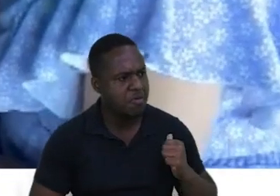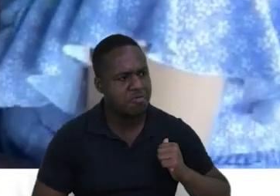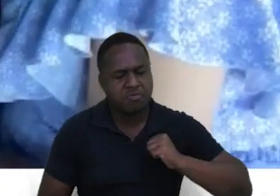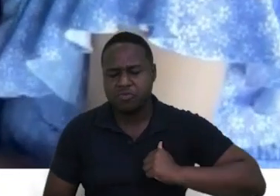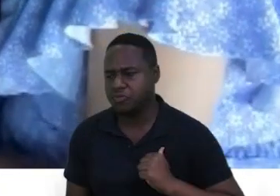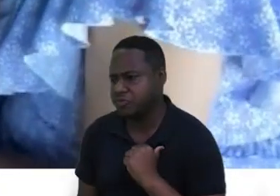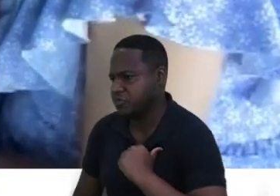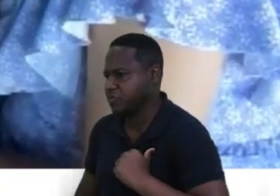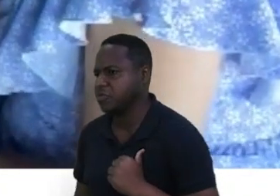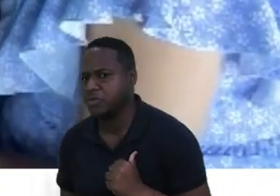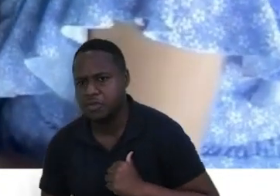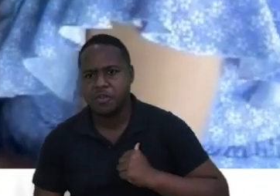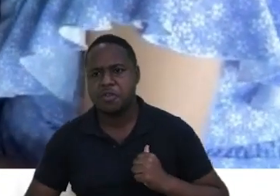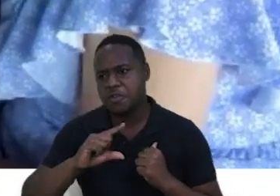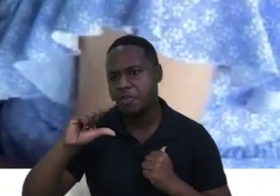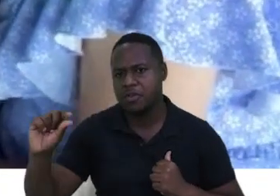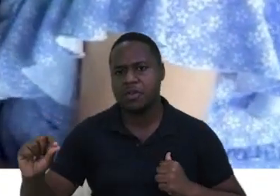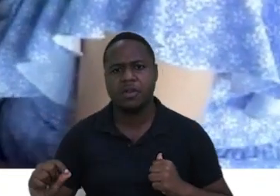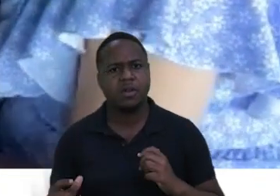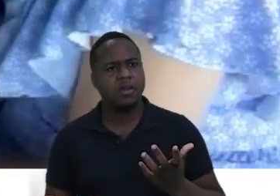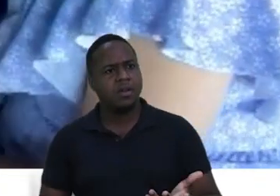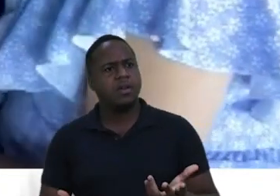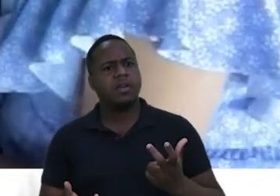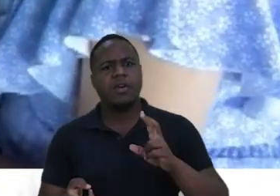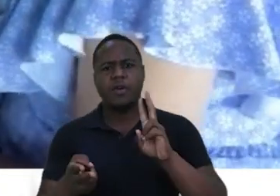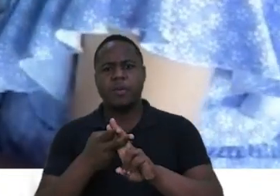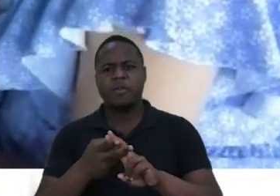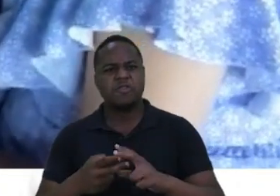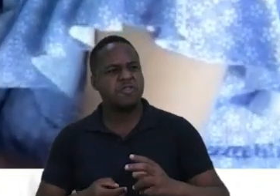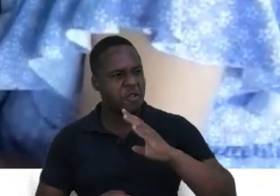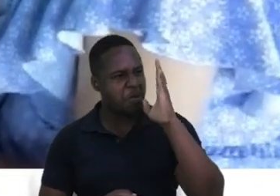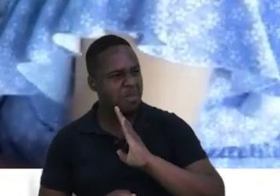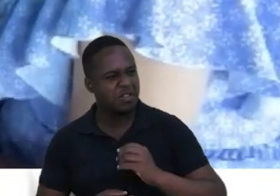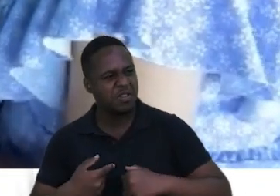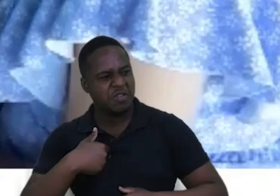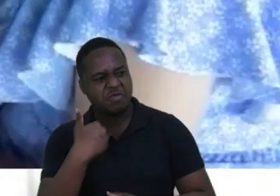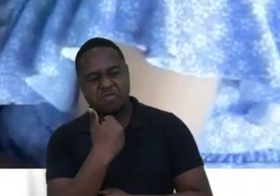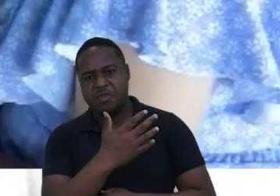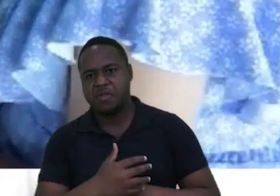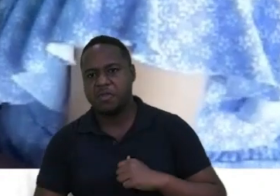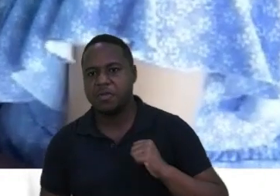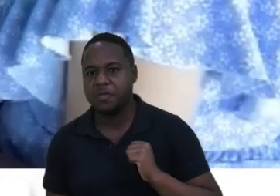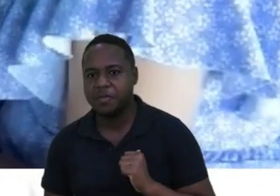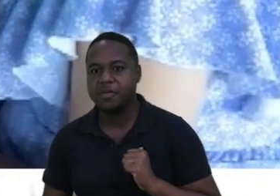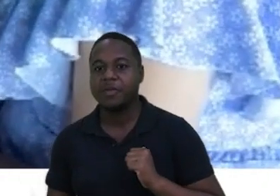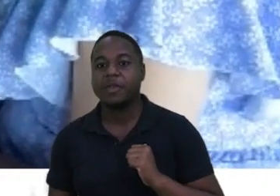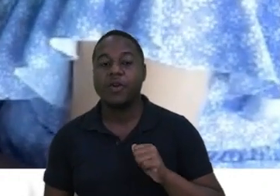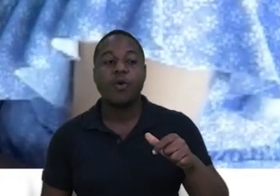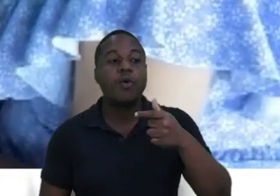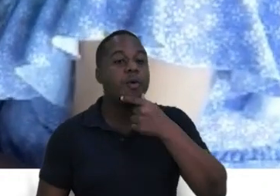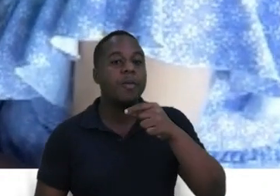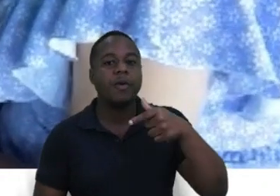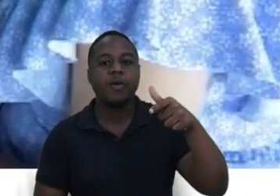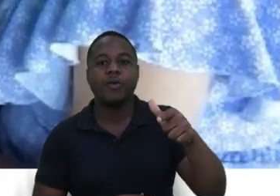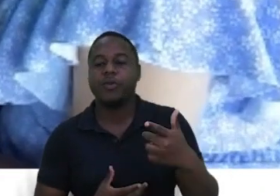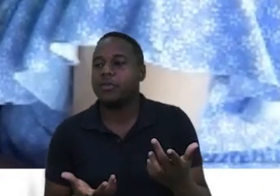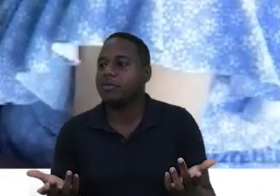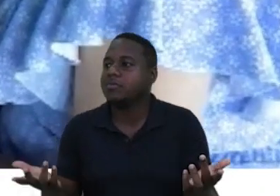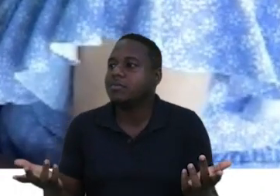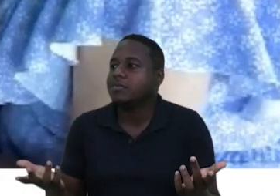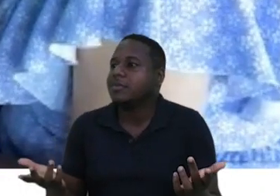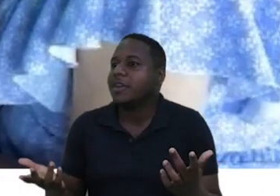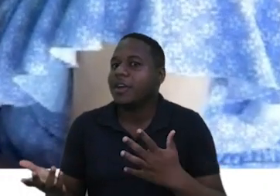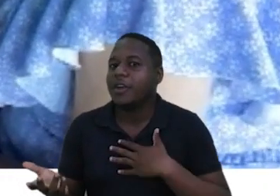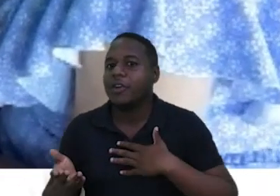isso. Caramba. Tá vendo aí? E aí, tipo, nisso, aí veio um outro cara que falou um pouco comigo e comentou isso. E aí eu fiquei como?